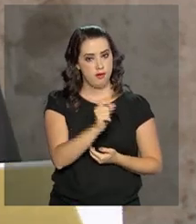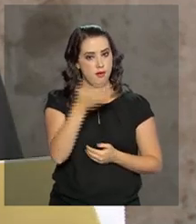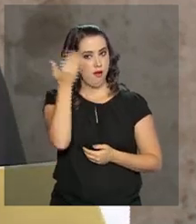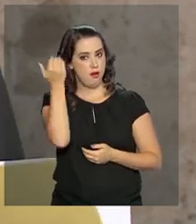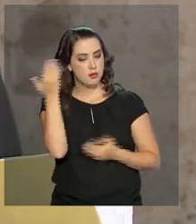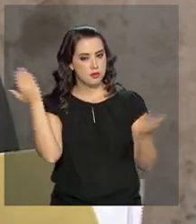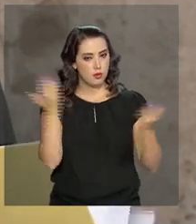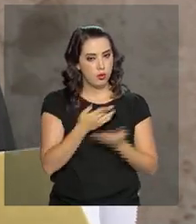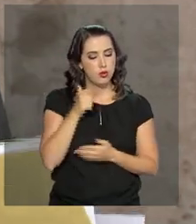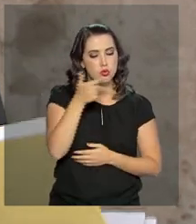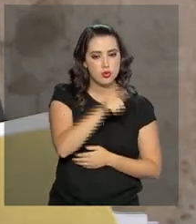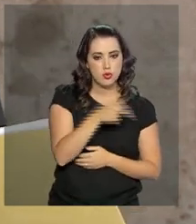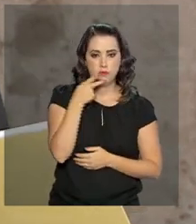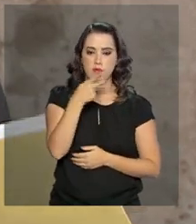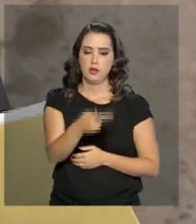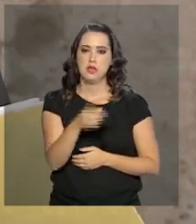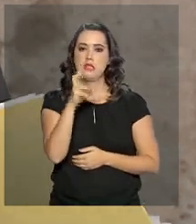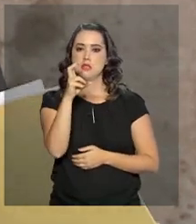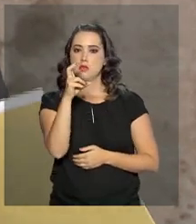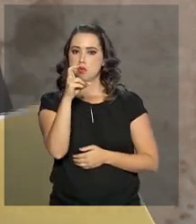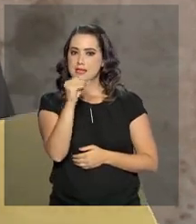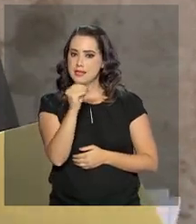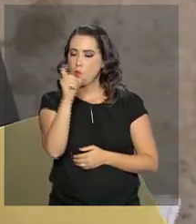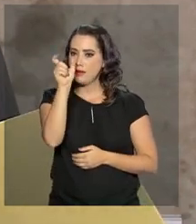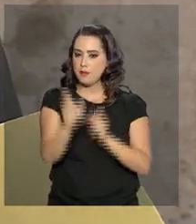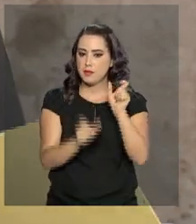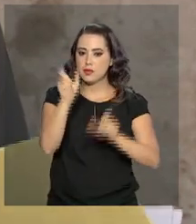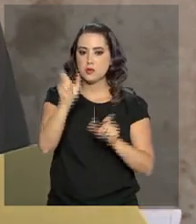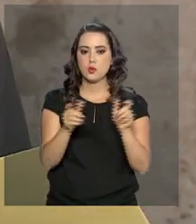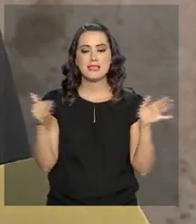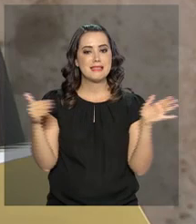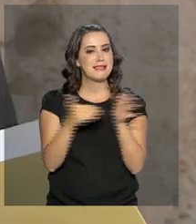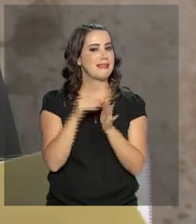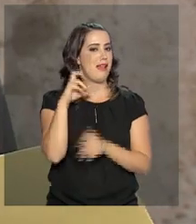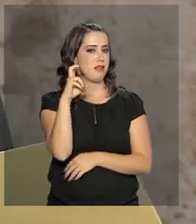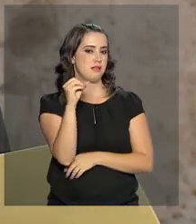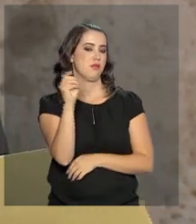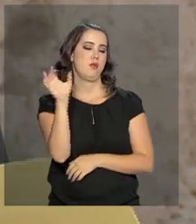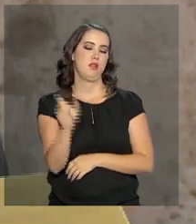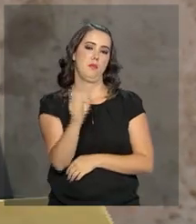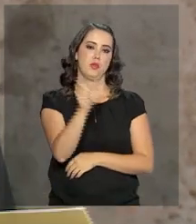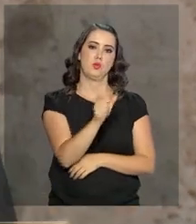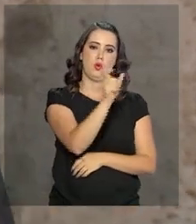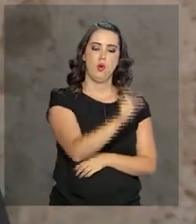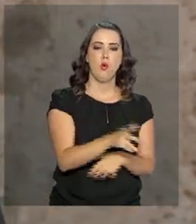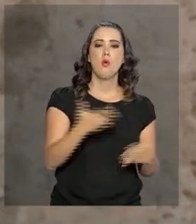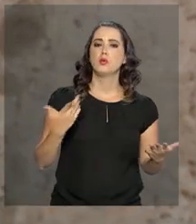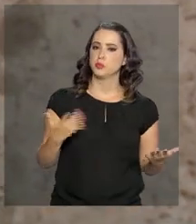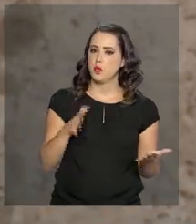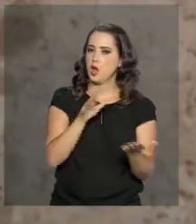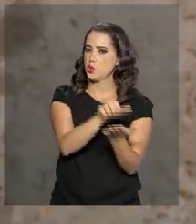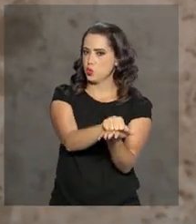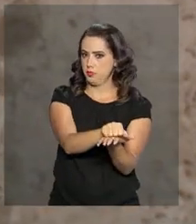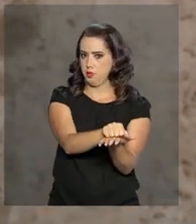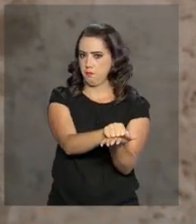eu já disse, vou repetir, ela terá 50 pessoas, até 50 pessoas. Ela toma